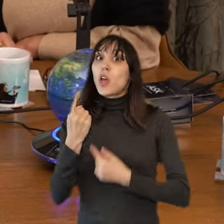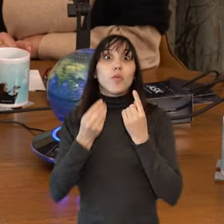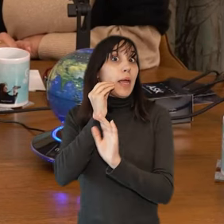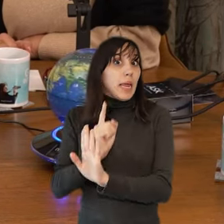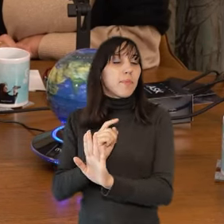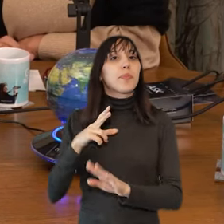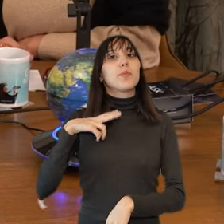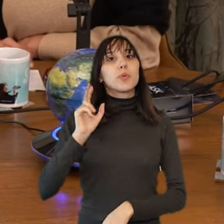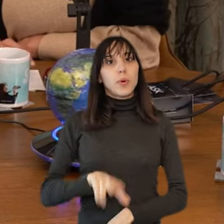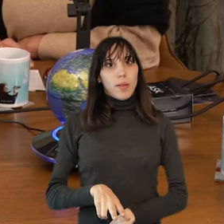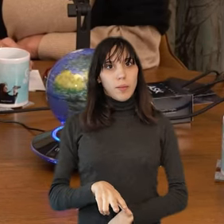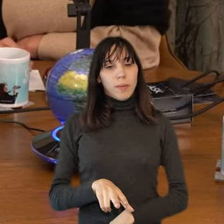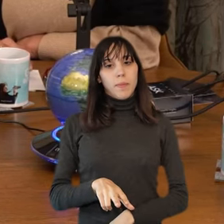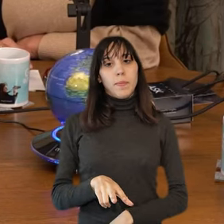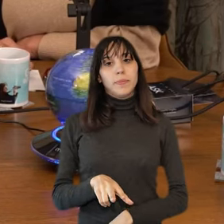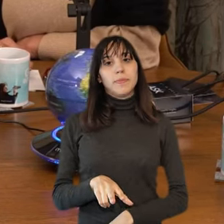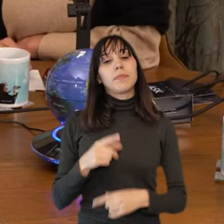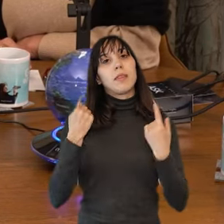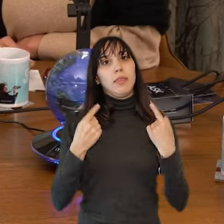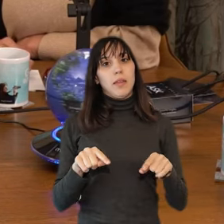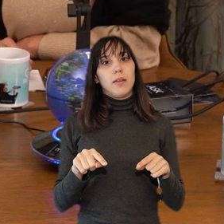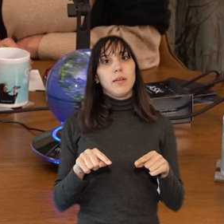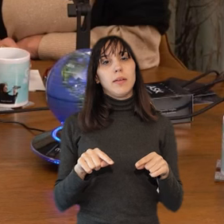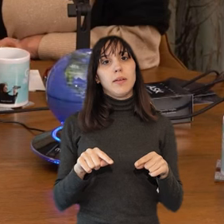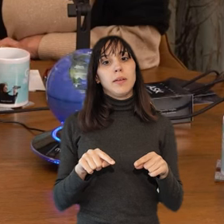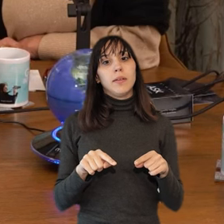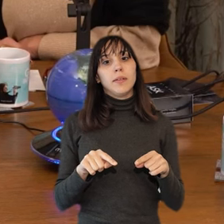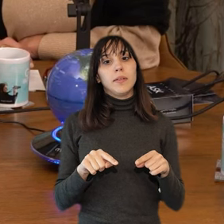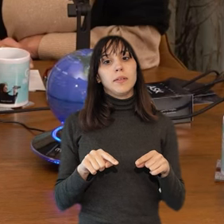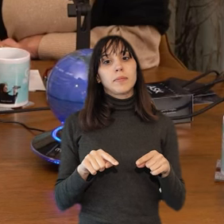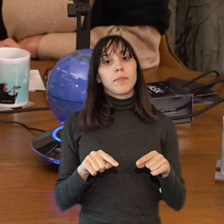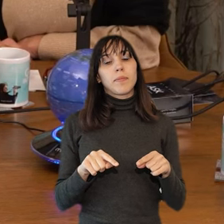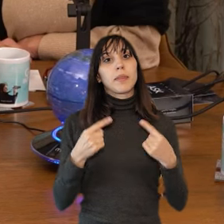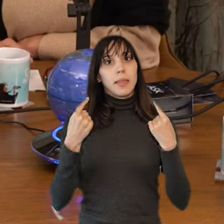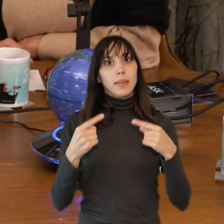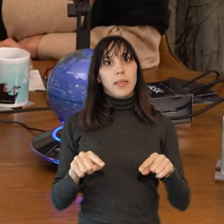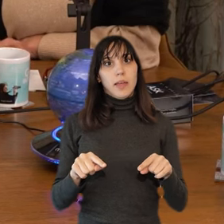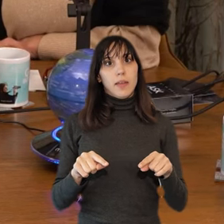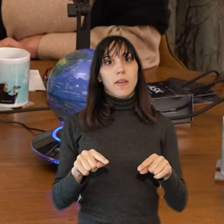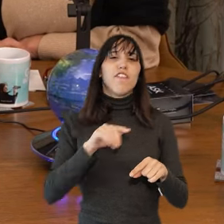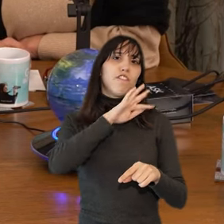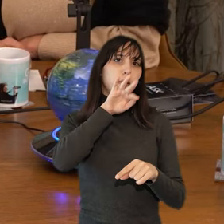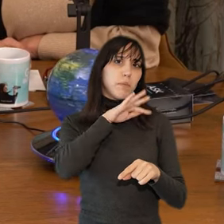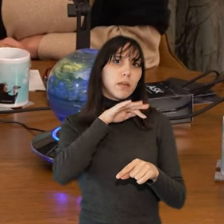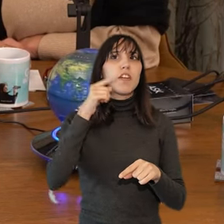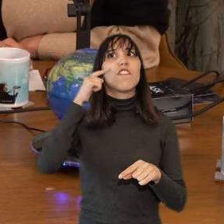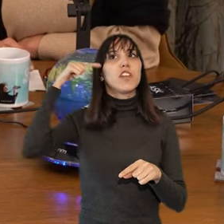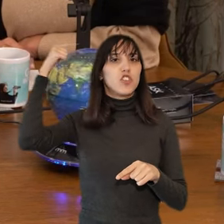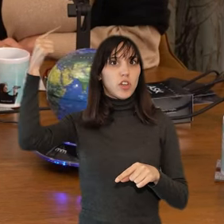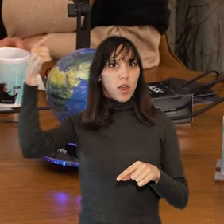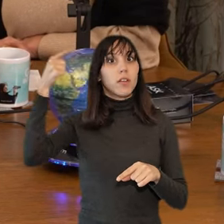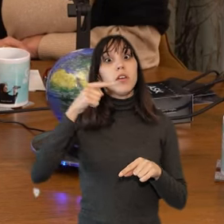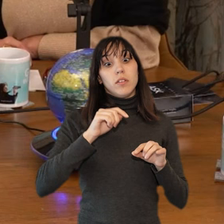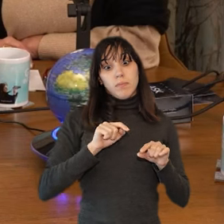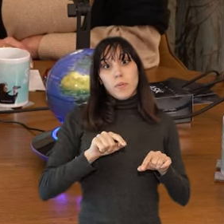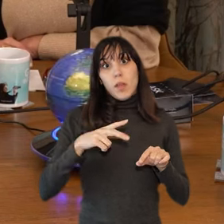funciona em Portugal nós temos H Portanto o família como nós temos algumas famílias a viajar que são